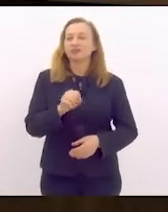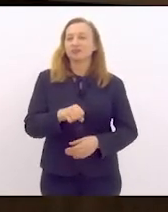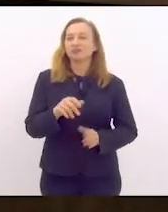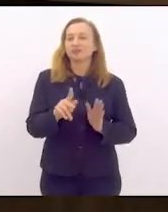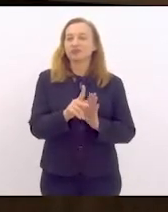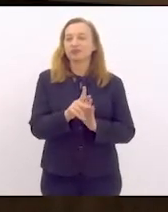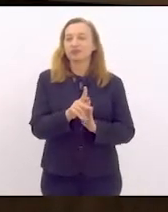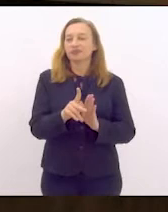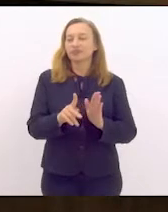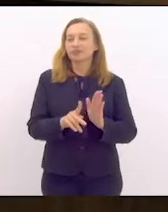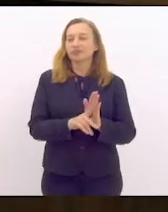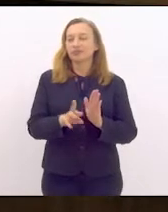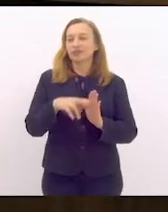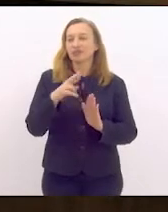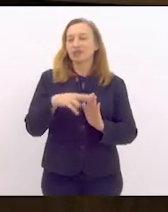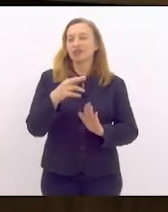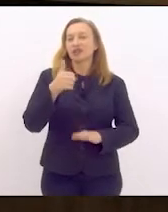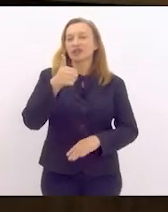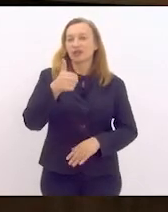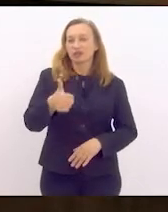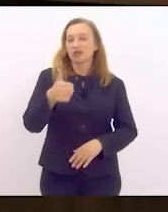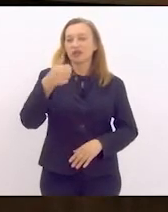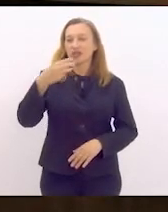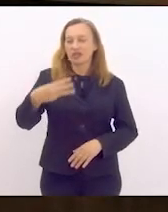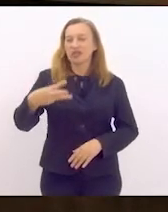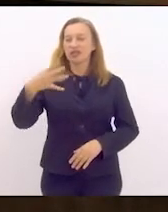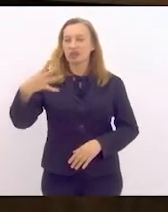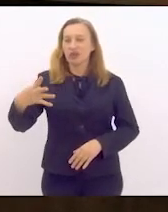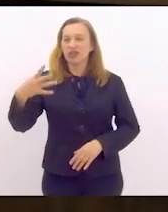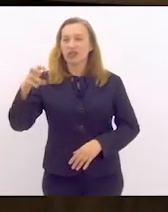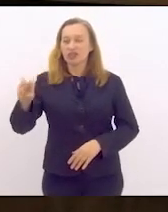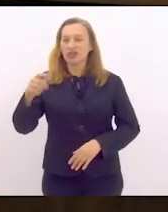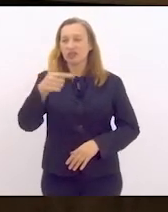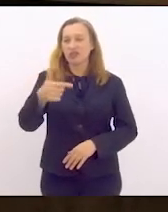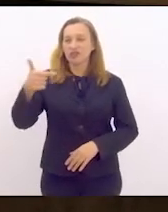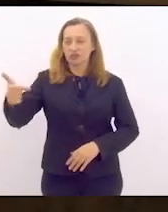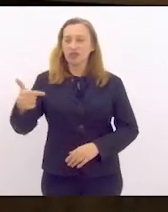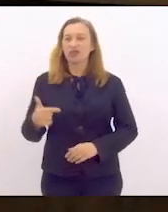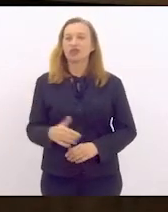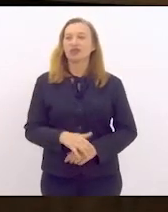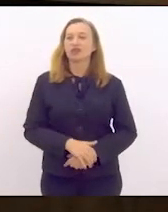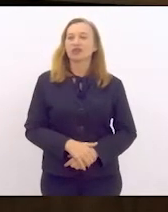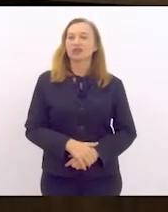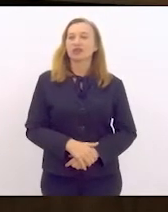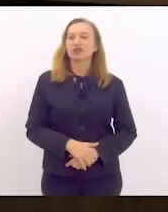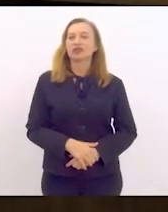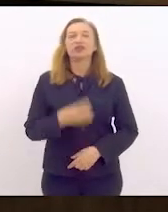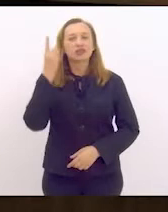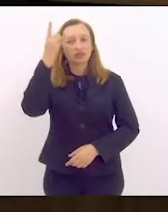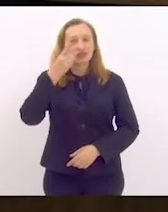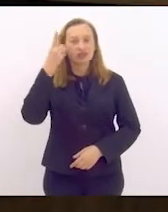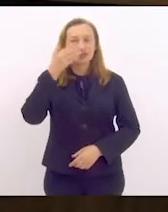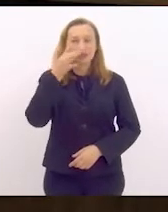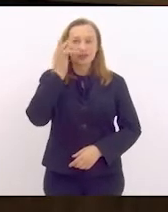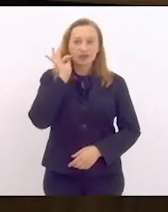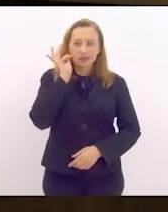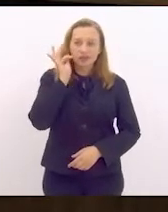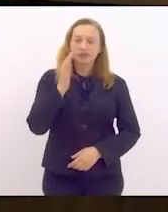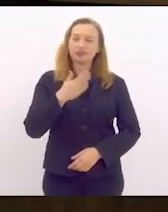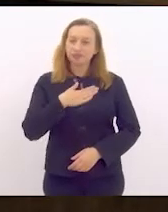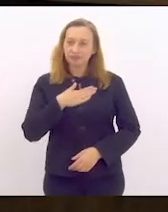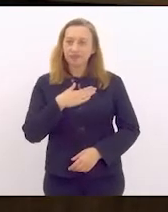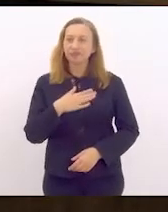de resolução 1345 de 2022, de autoria do deputado Flávio Serafini, de minha